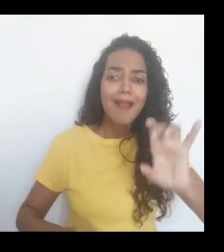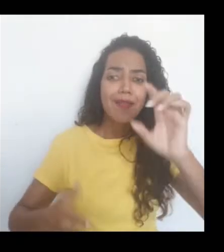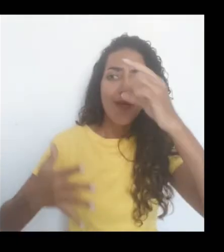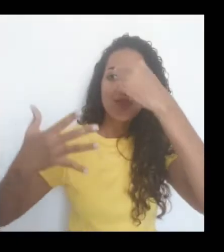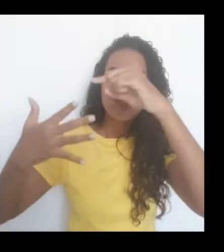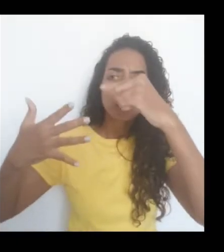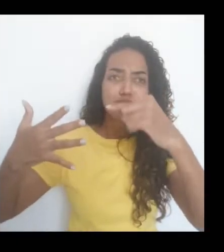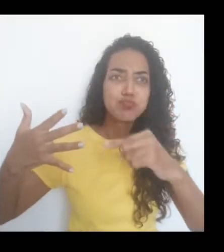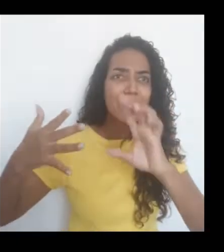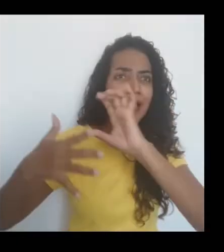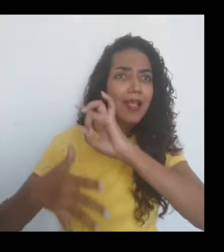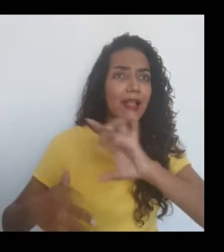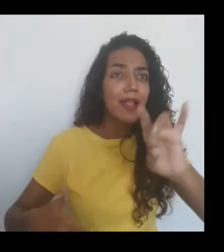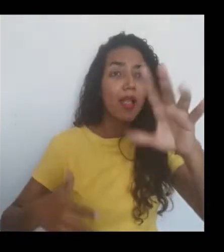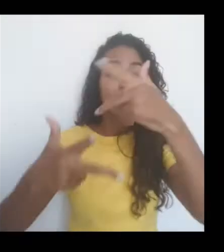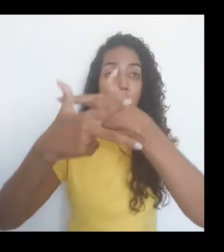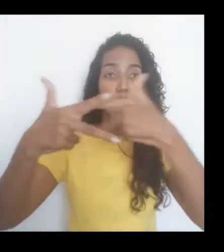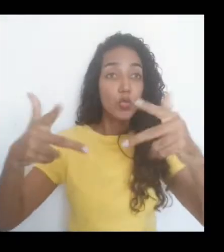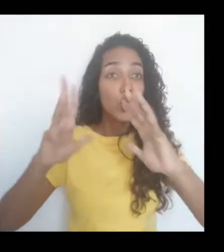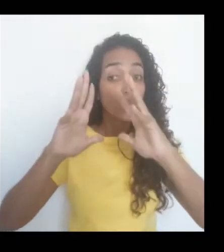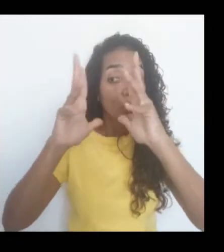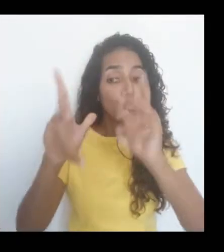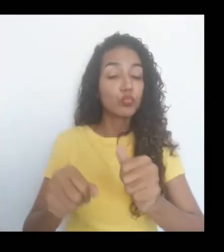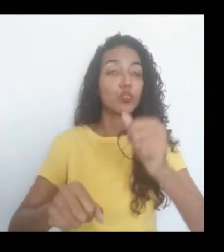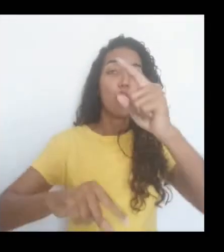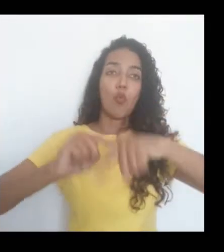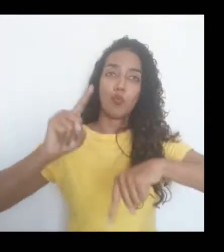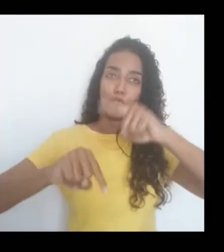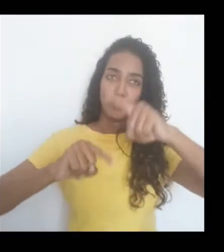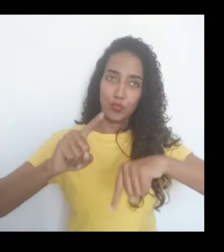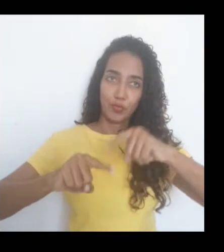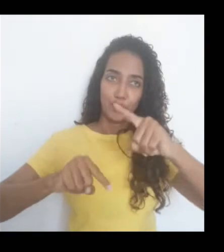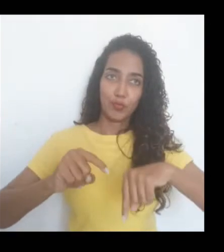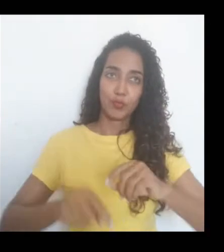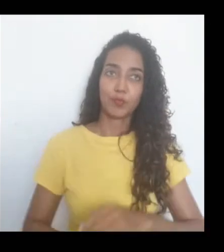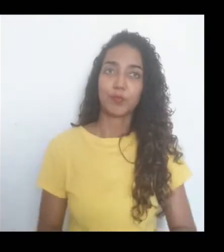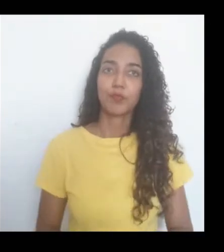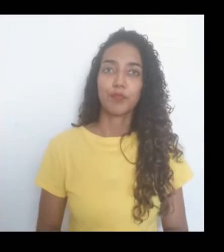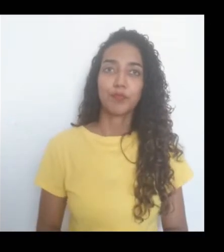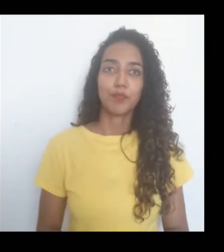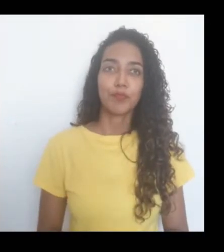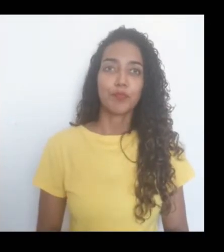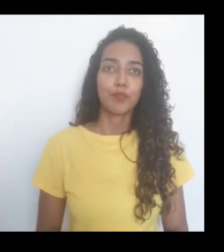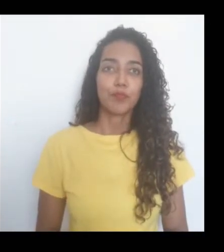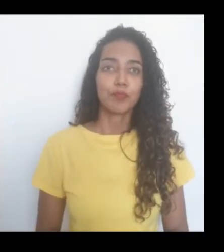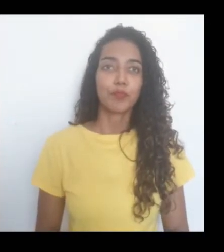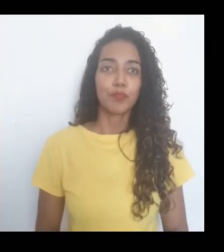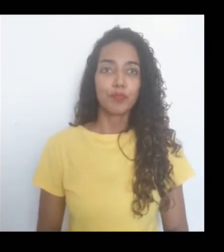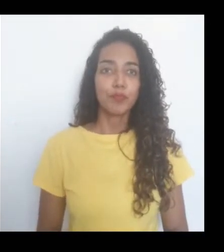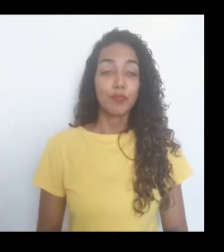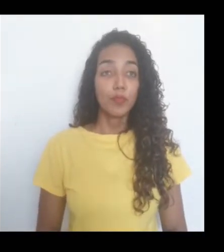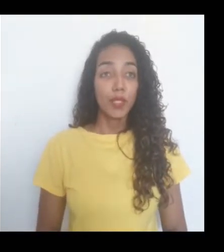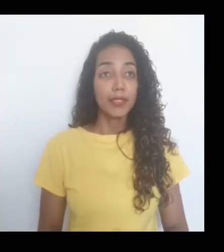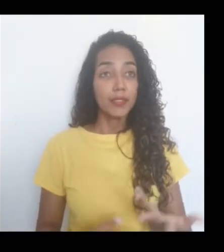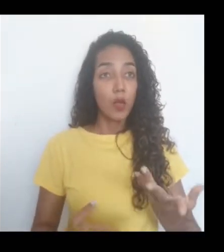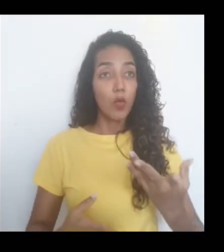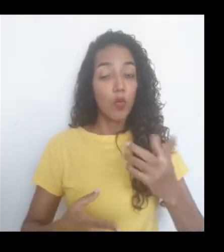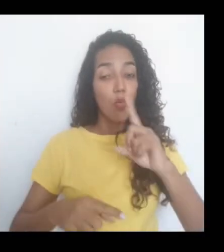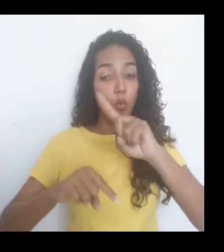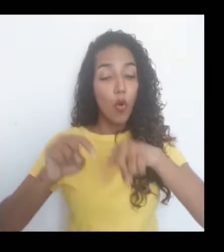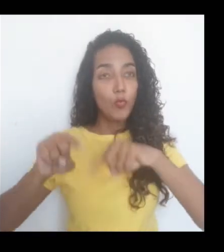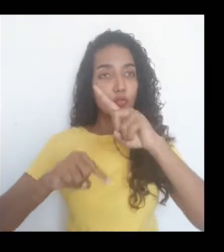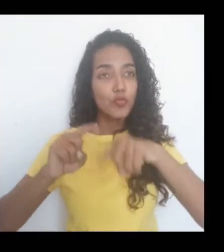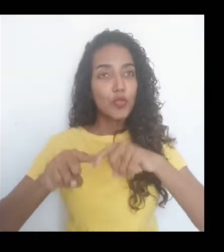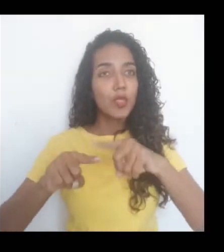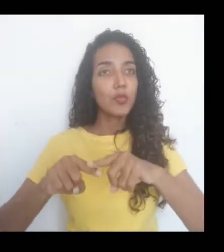também pode ser visto como objeto. Ou seja, os objetos são os nossos blocos de construção. Talvez isso